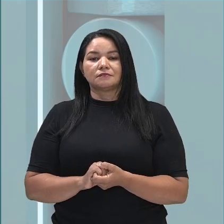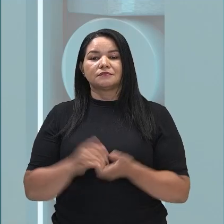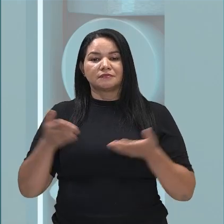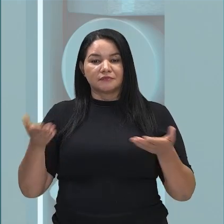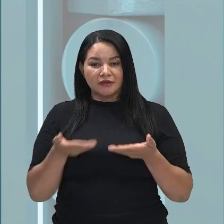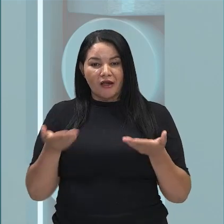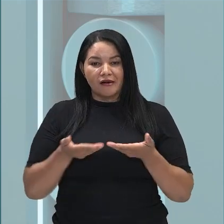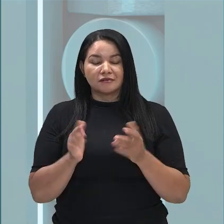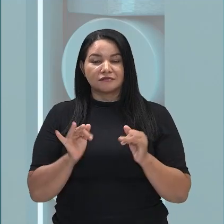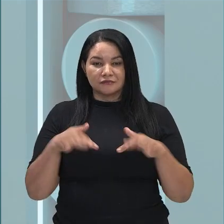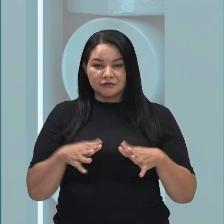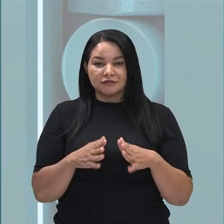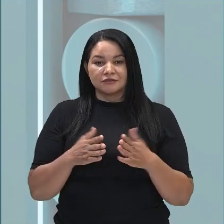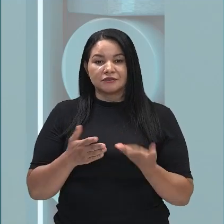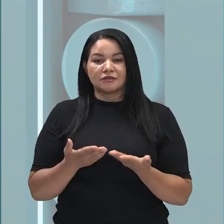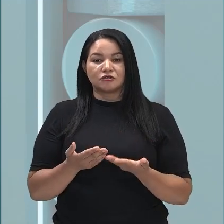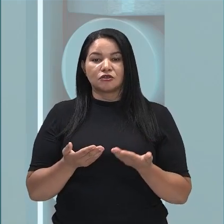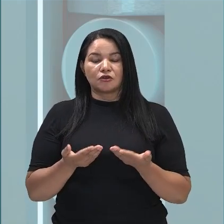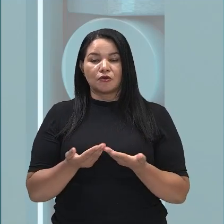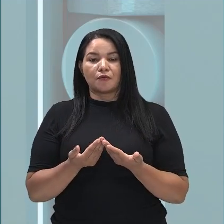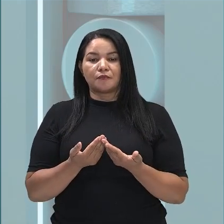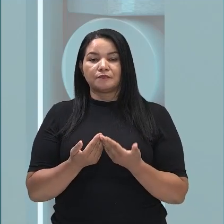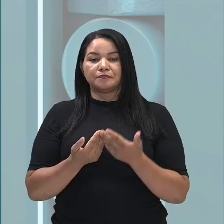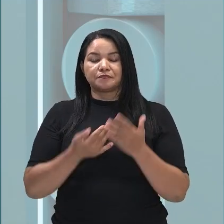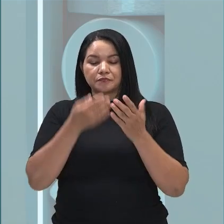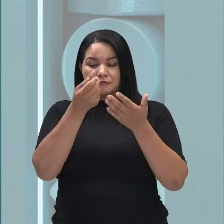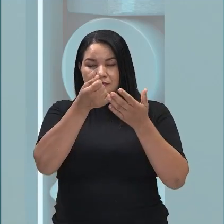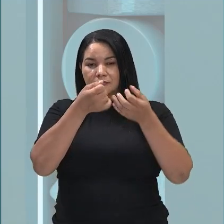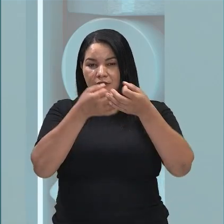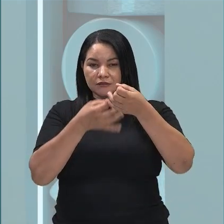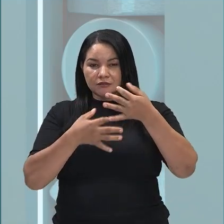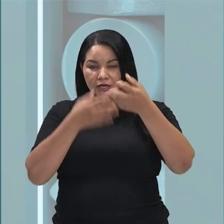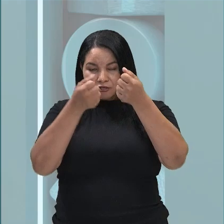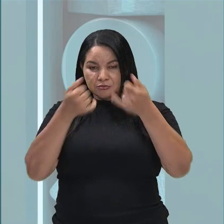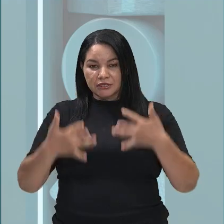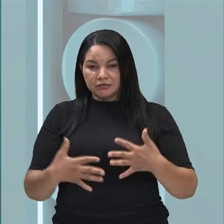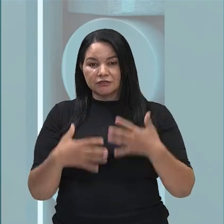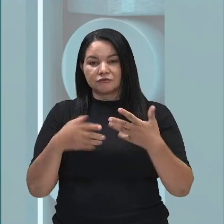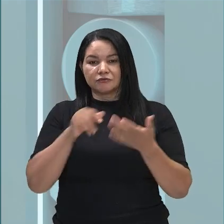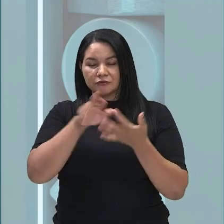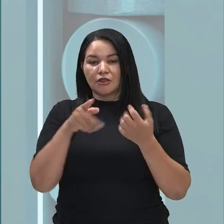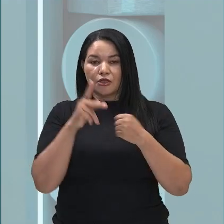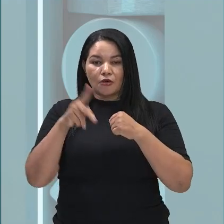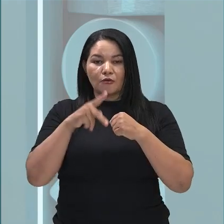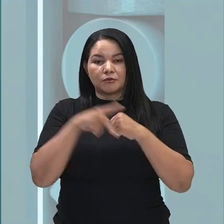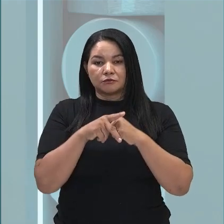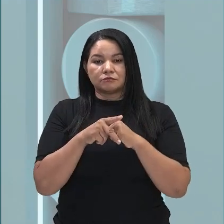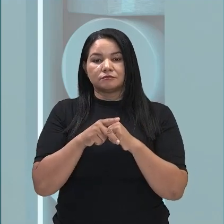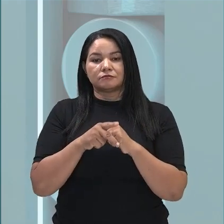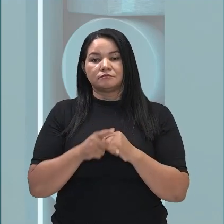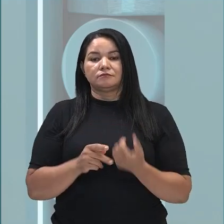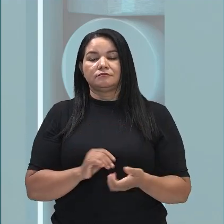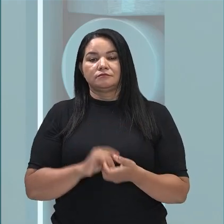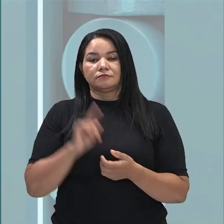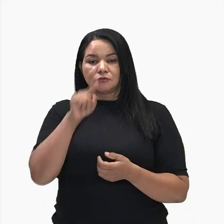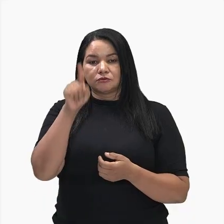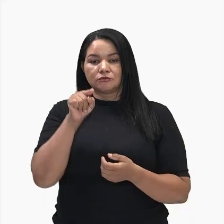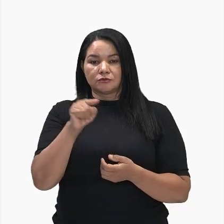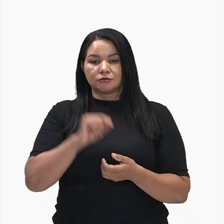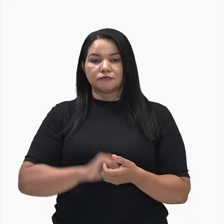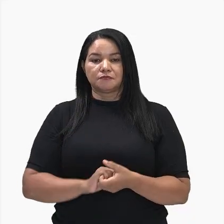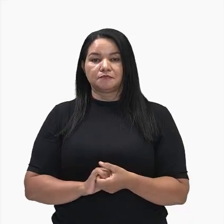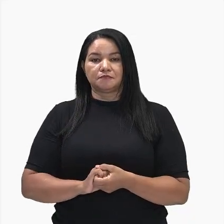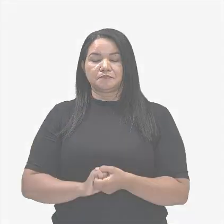nós finalizamos esse nosso assunto tão rico, tão profundo sobre pronombres interrogativos.